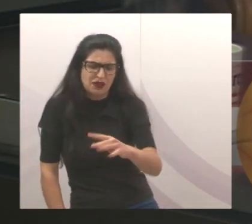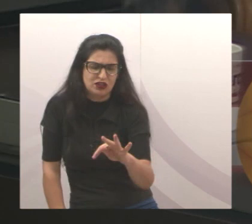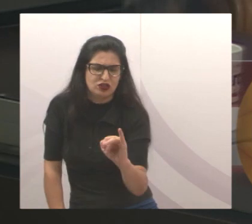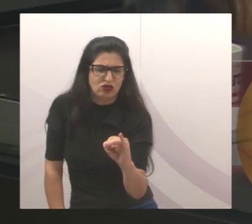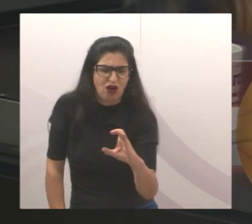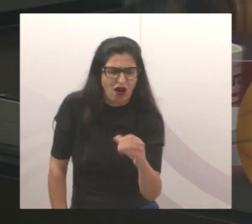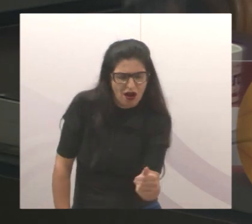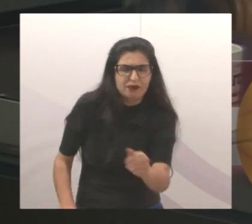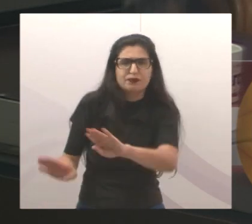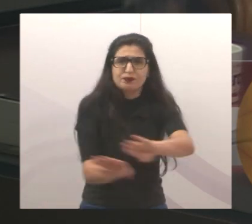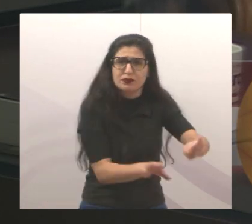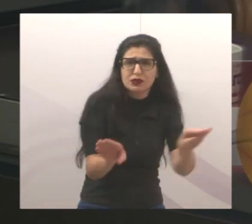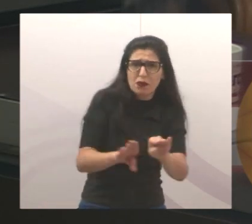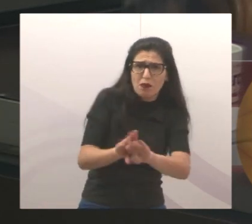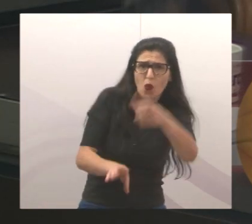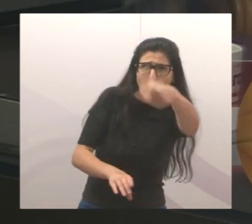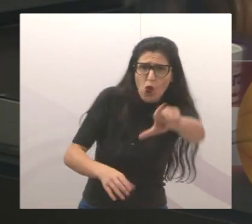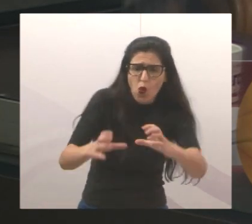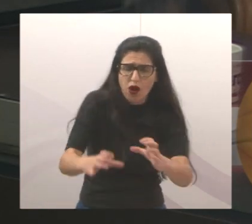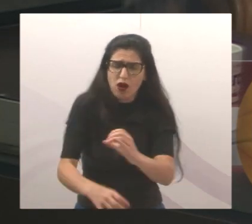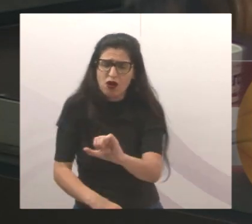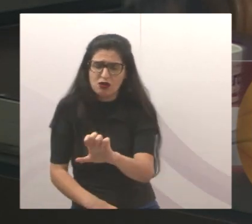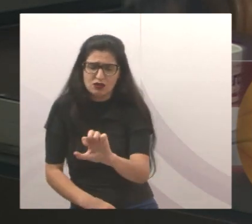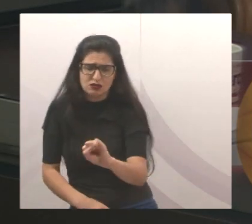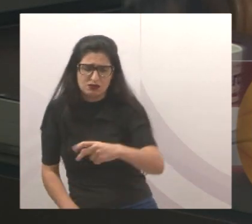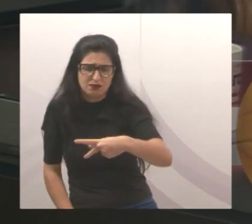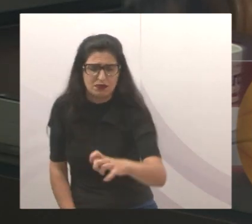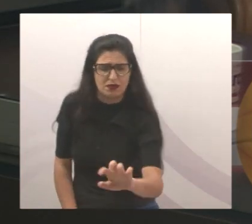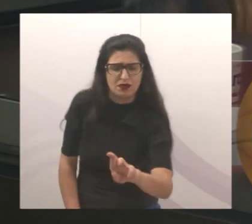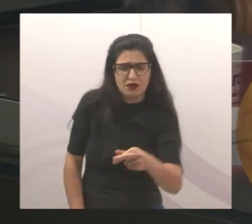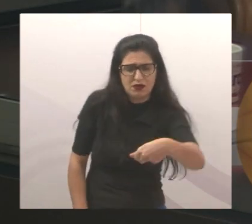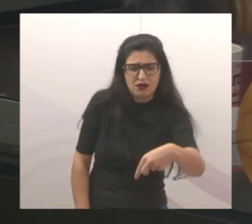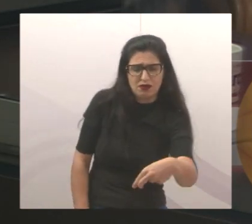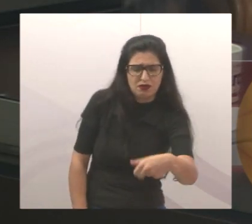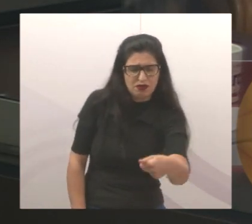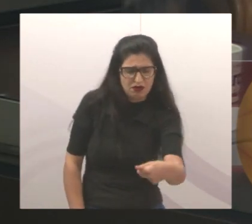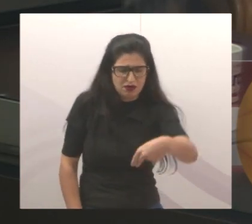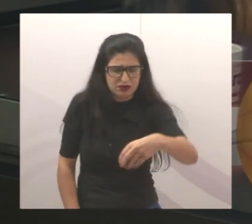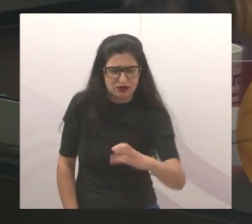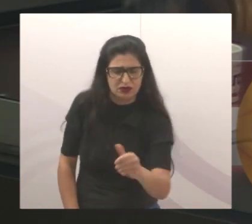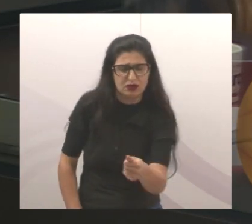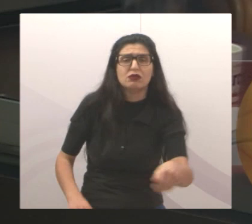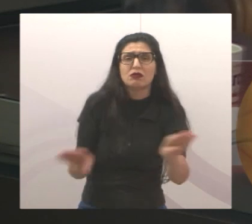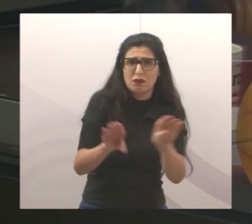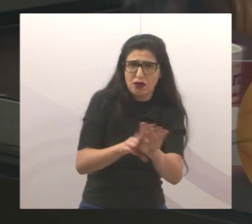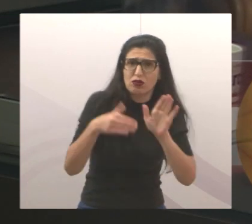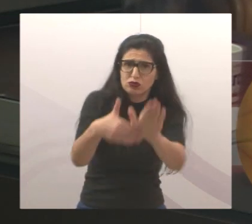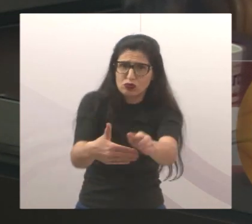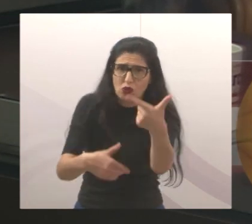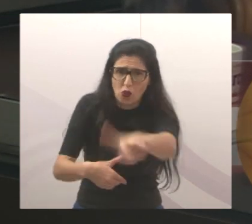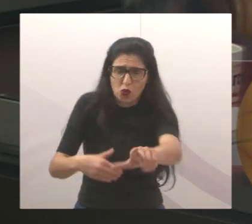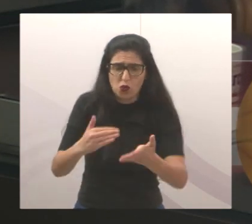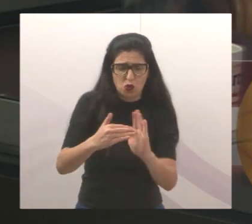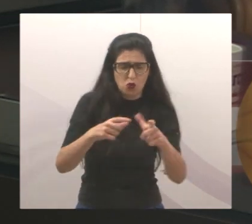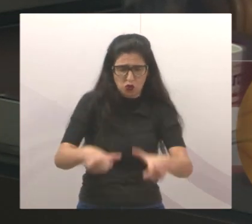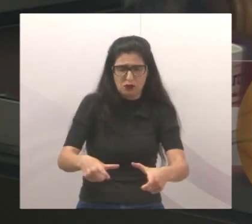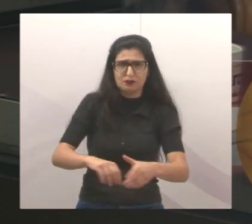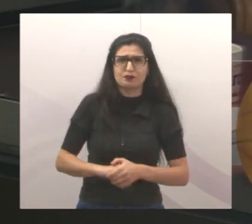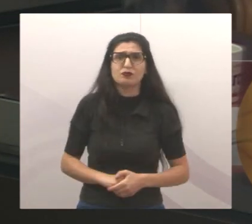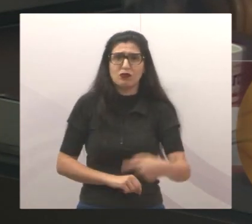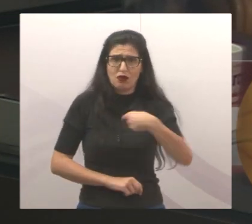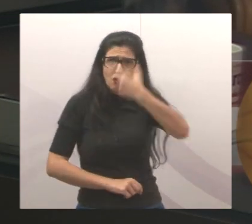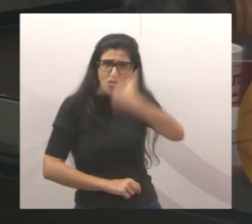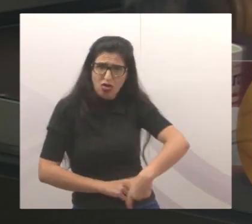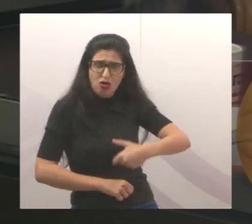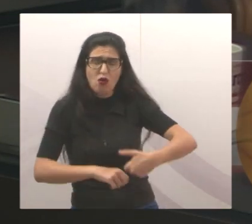áreas. Assim como o Valmir e outros, eu atendo, até como profissional da saúde, essa